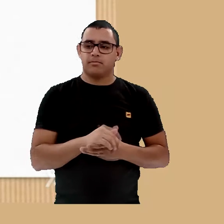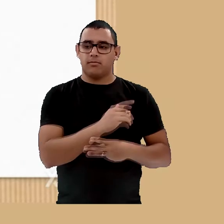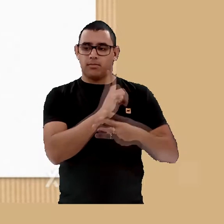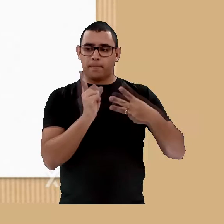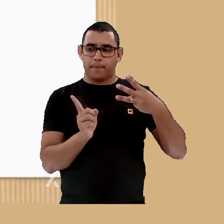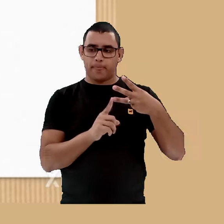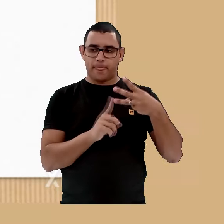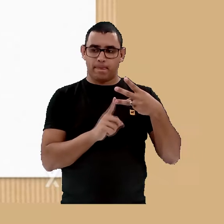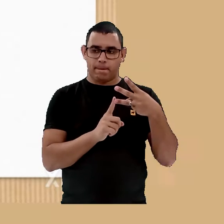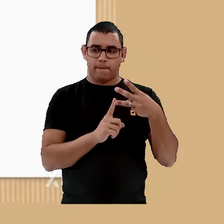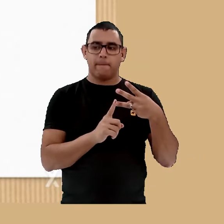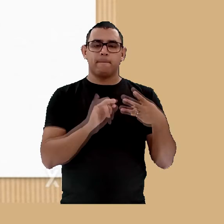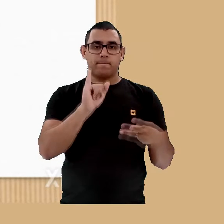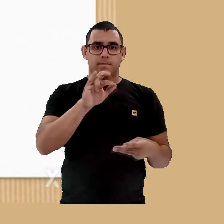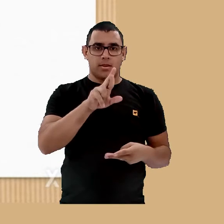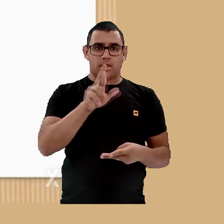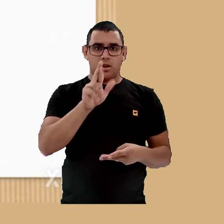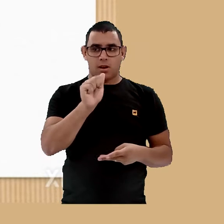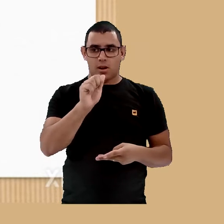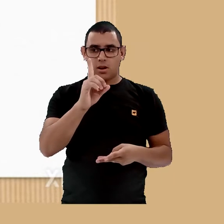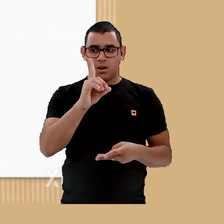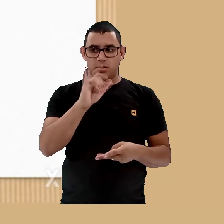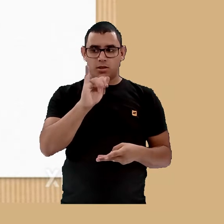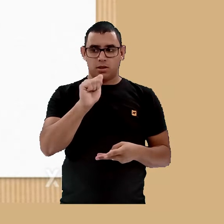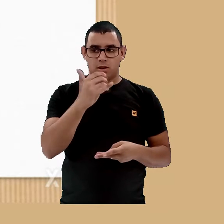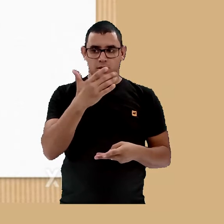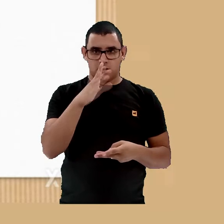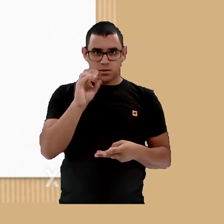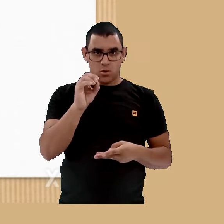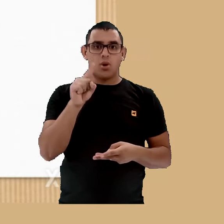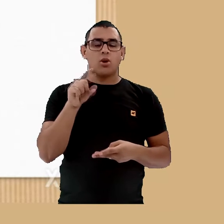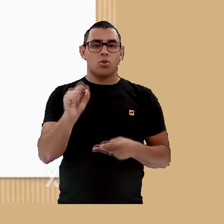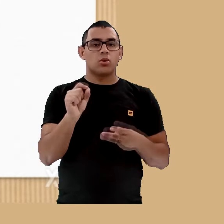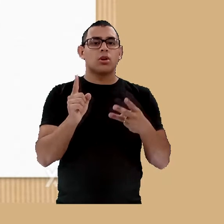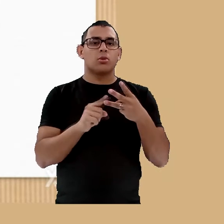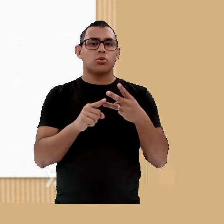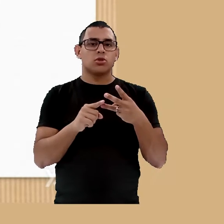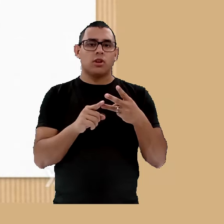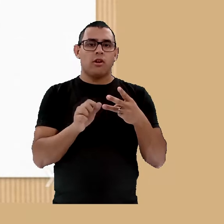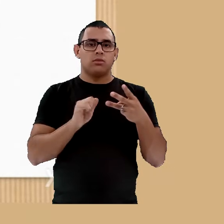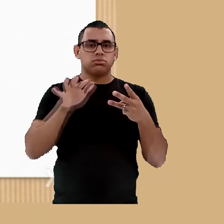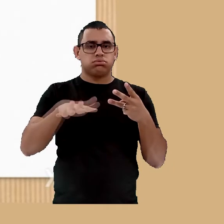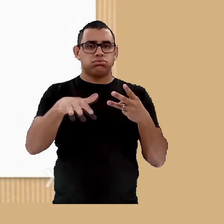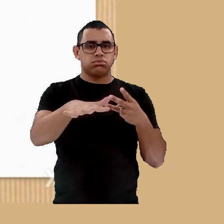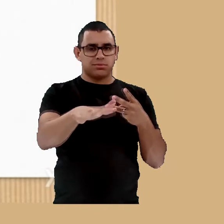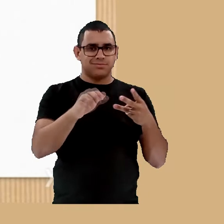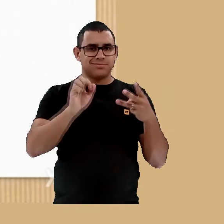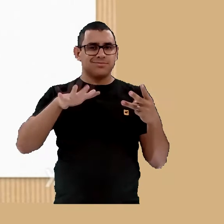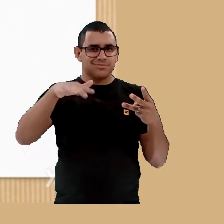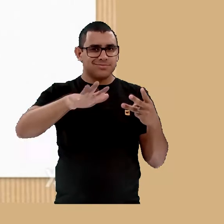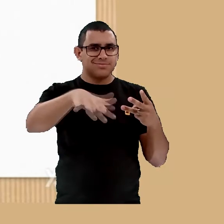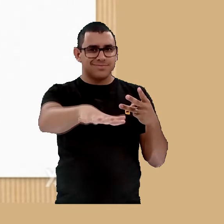onde vai ser um processo de propagação de calor em que a energia térmica se propaga sob a forma de ondas eletromagnéticas.